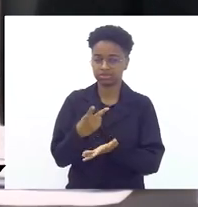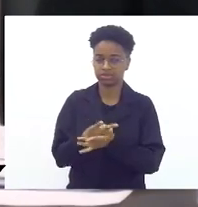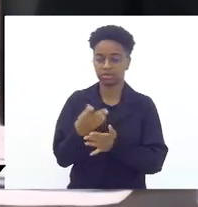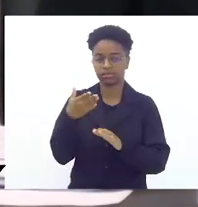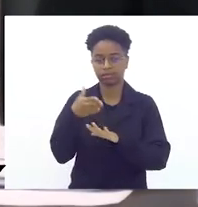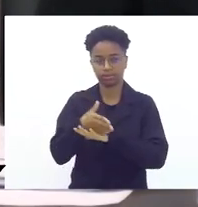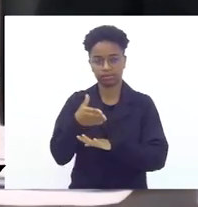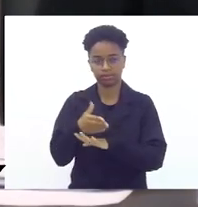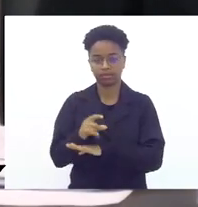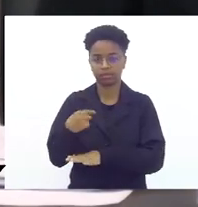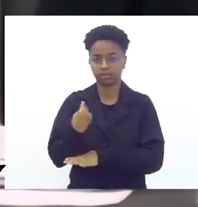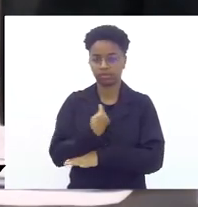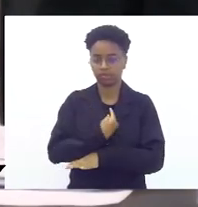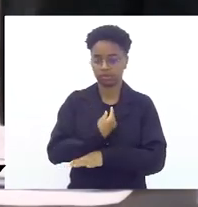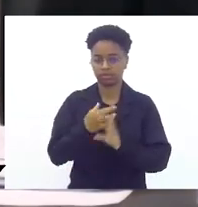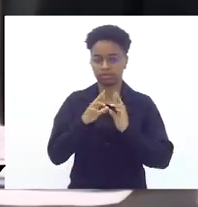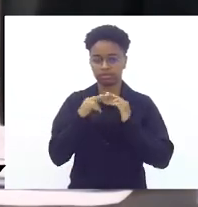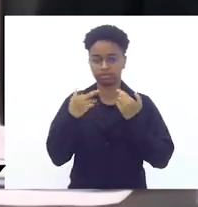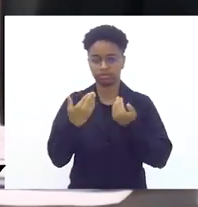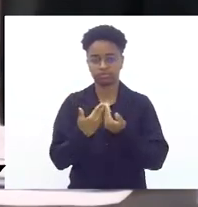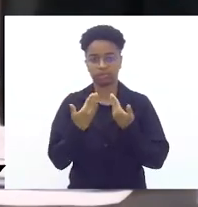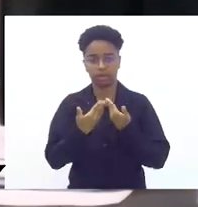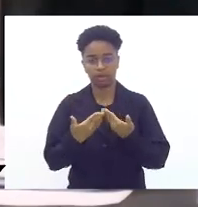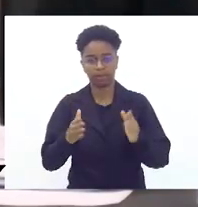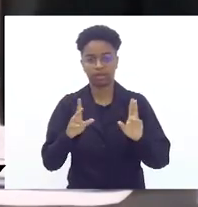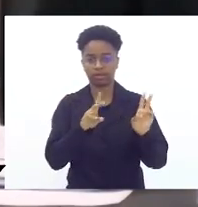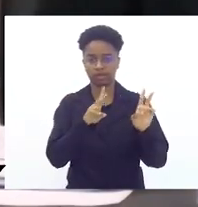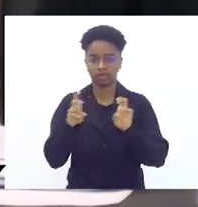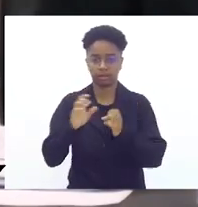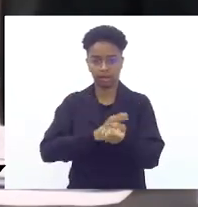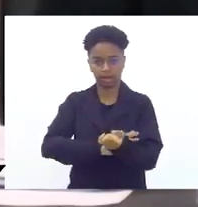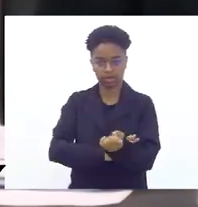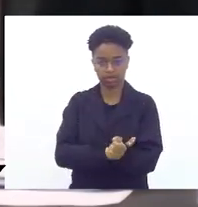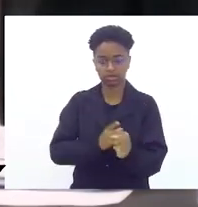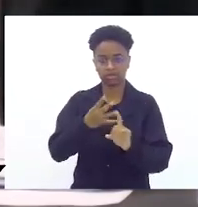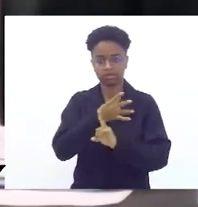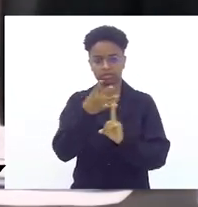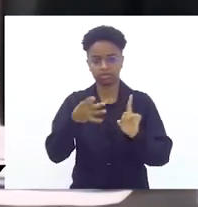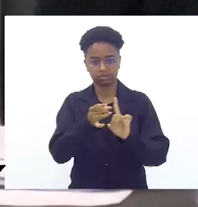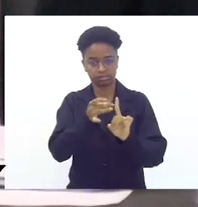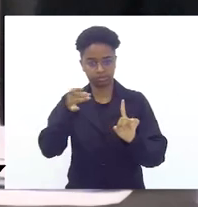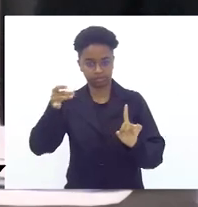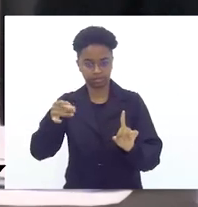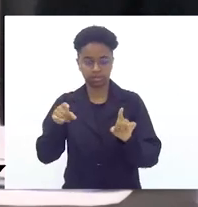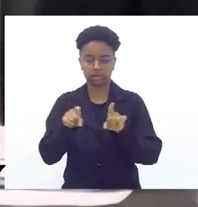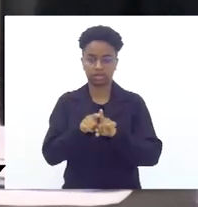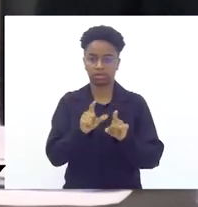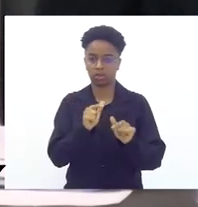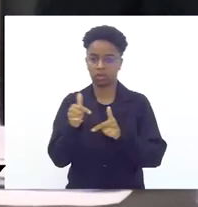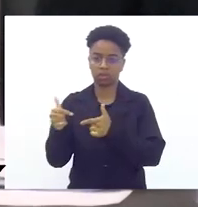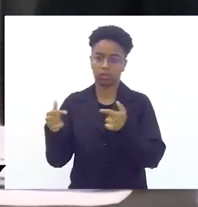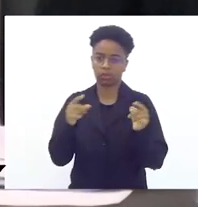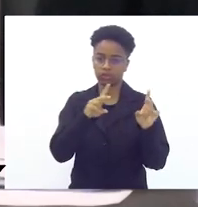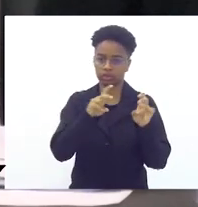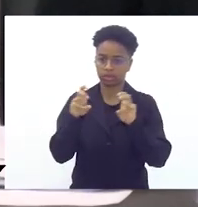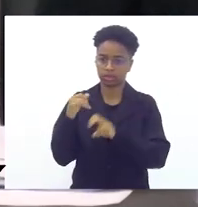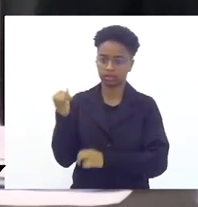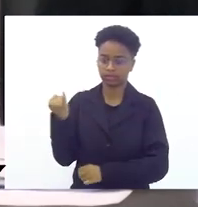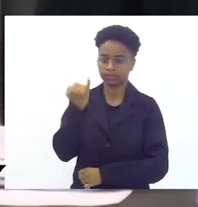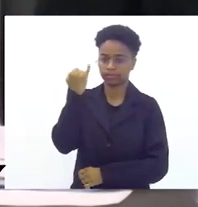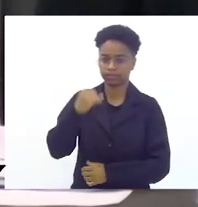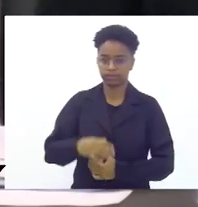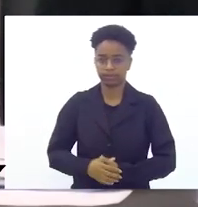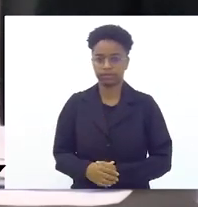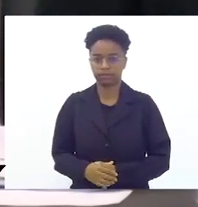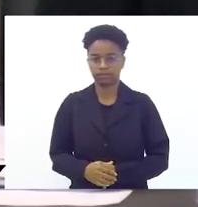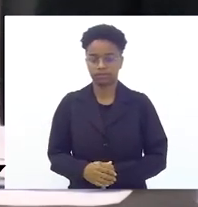das nossas audiências públicas sobre racismo lgbtfobia E tantas outras questões importantes